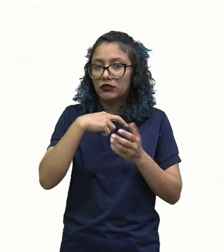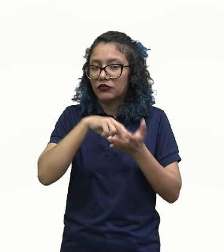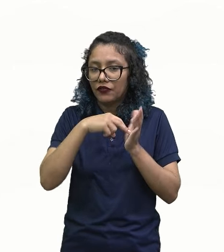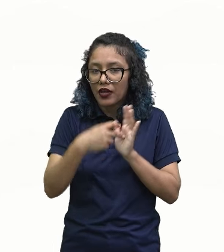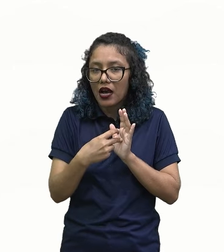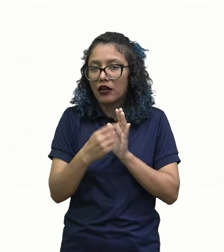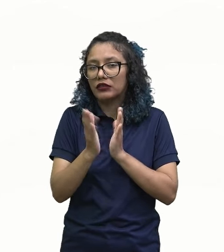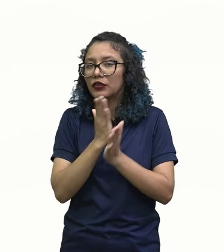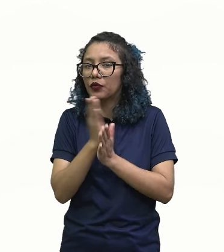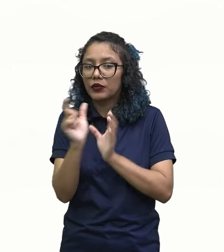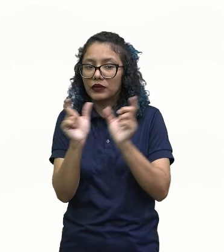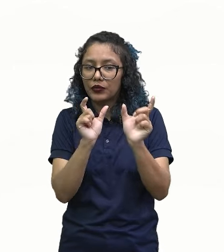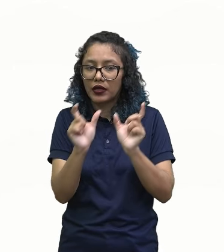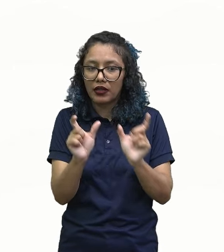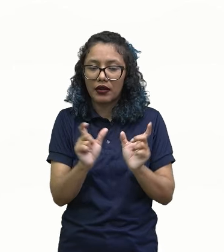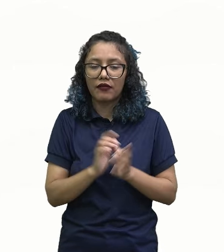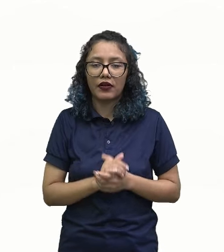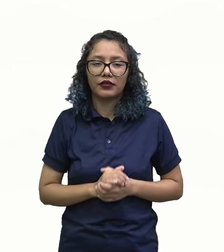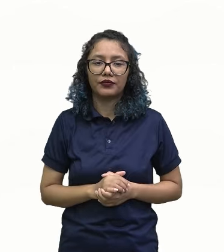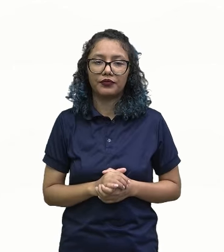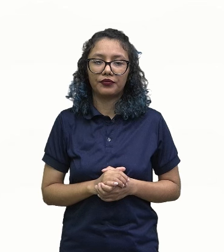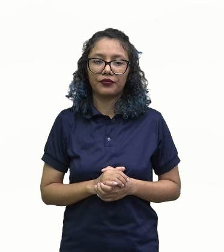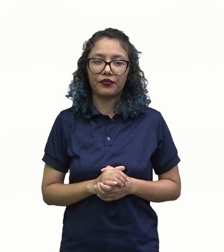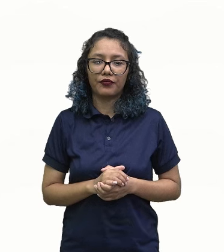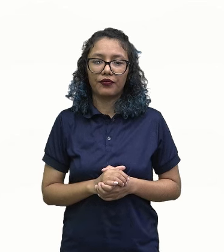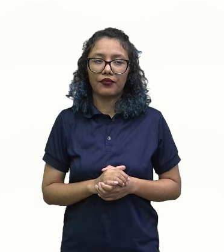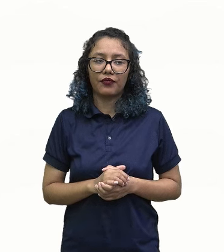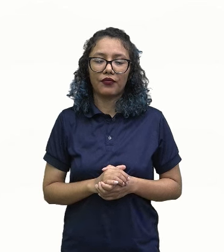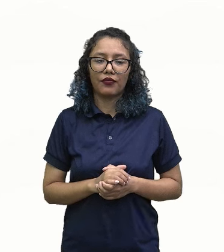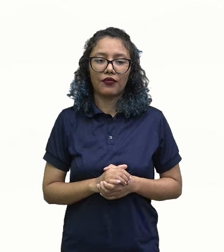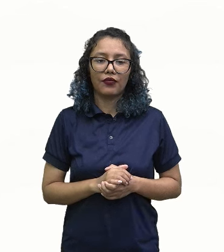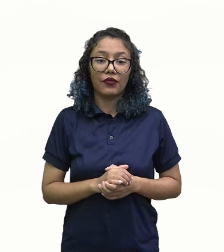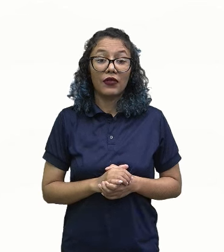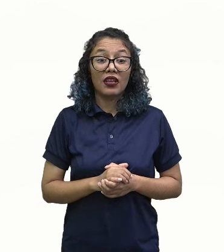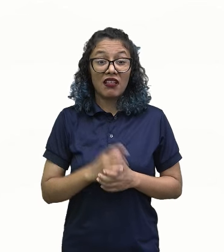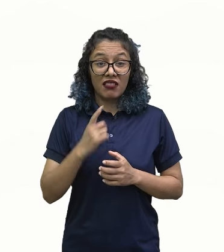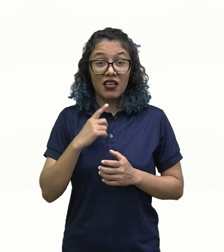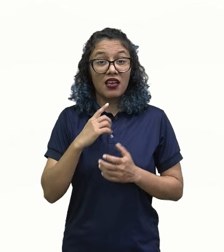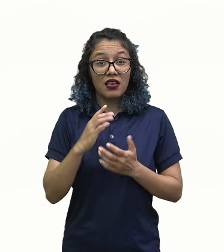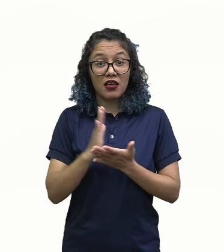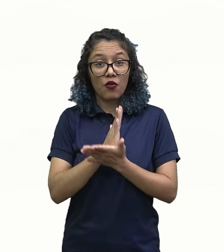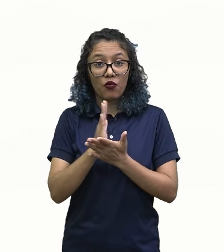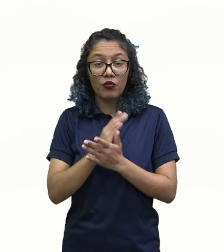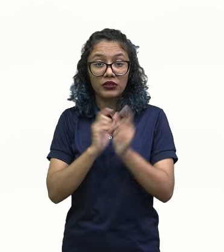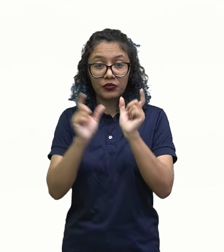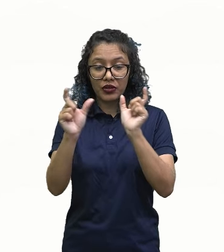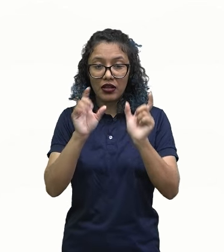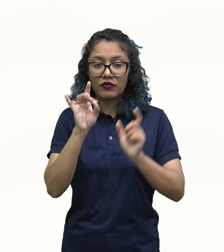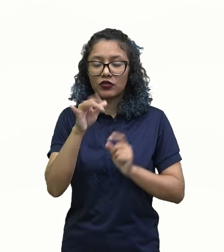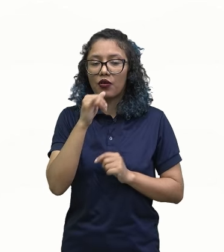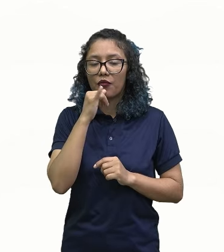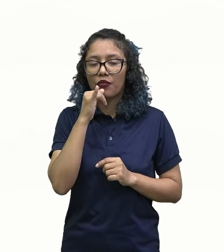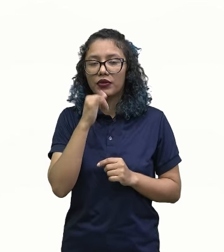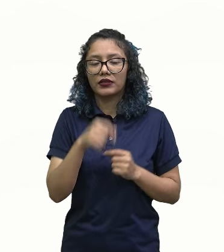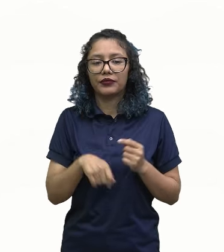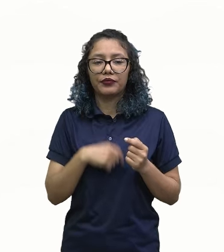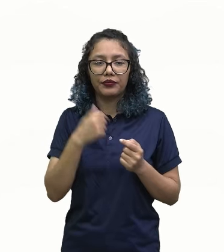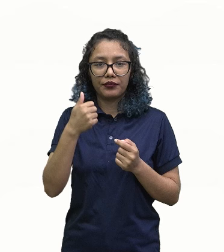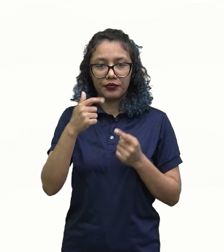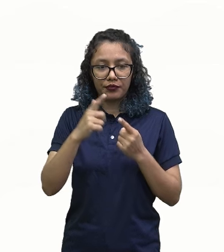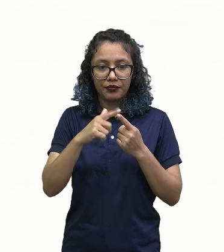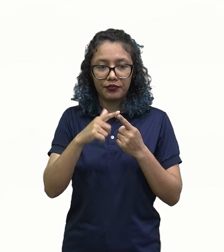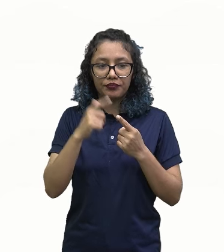palavras. Inclusive, eles só permanecem em algumas palavras e eu vou falar delas agora. Nós temos a primeira.